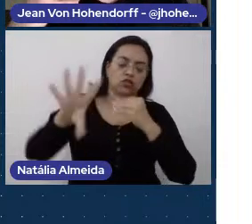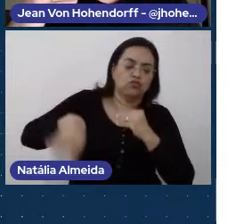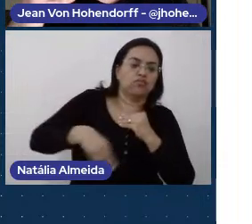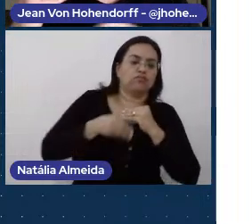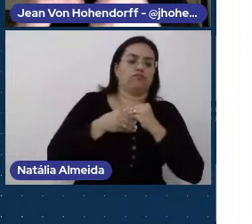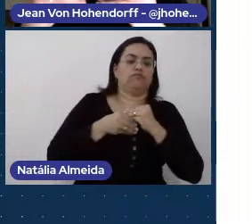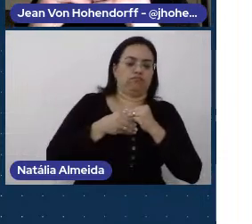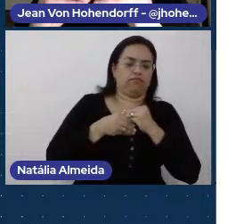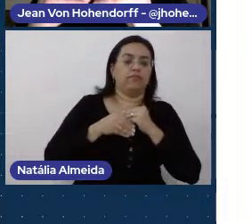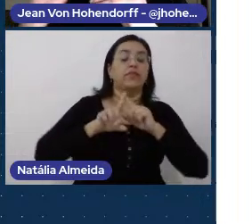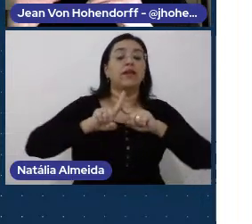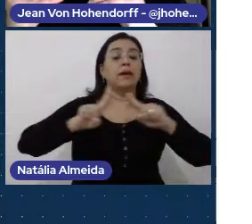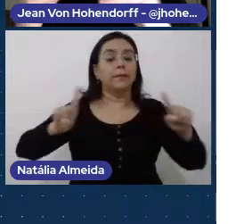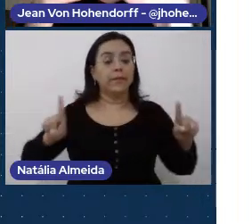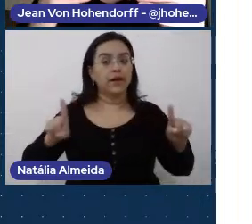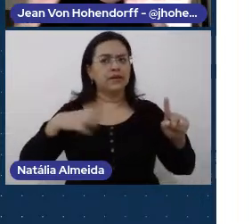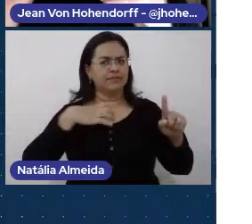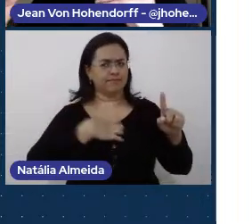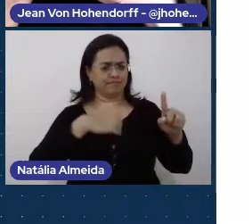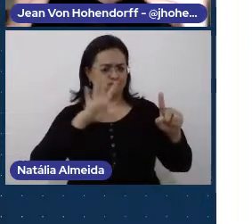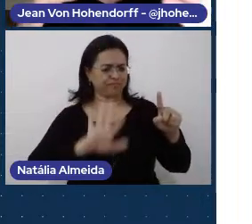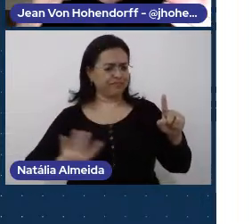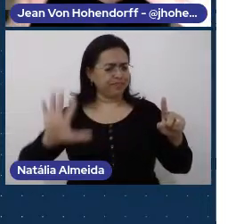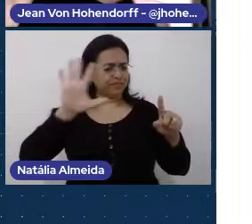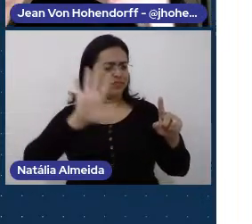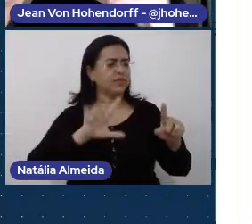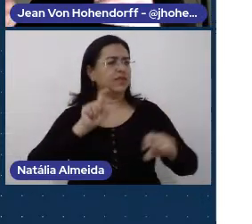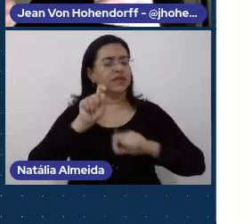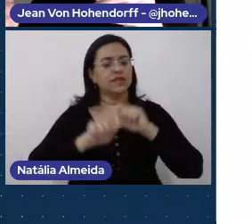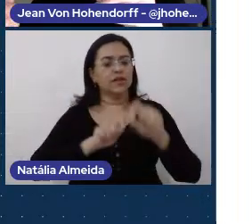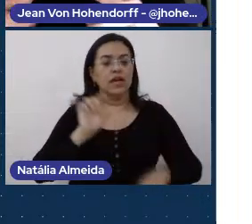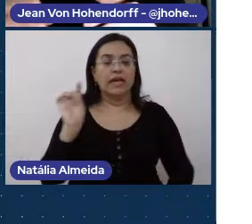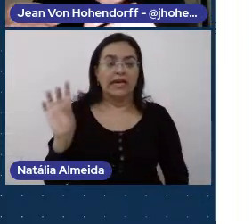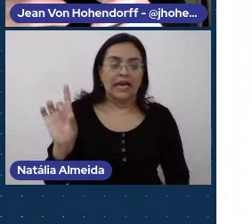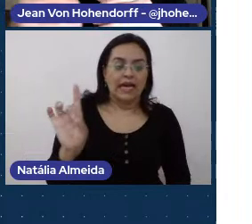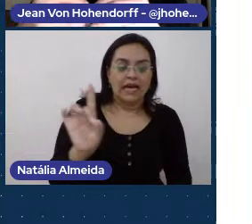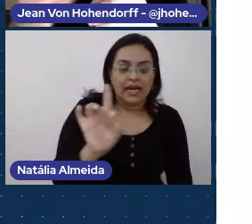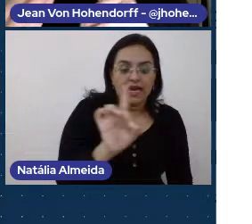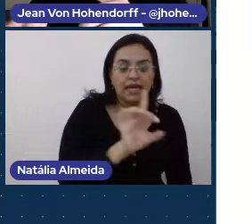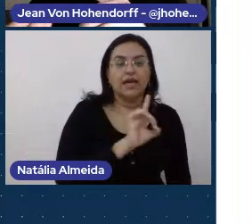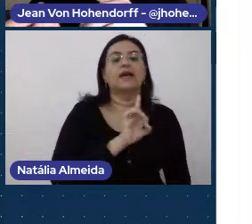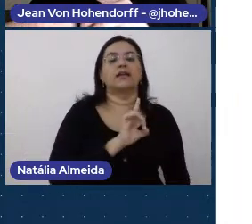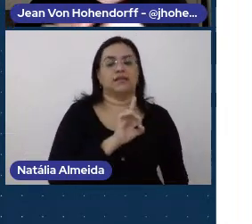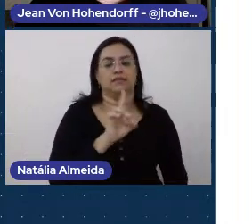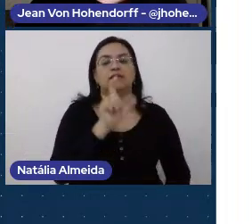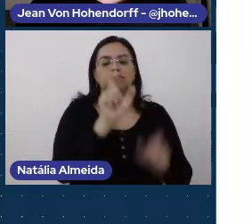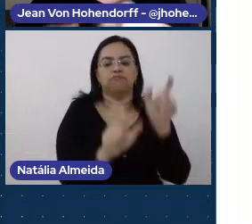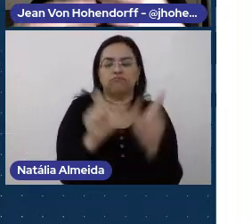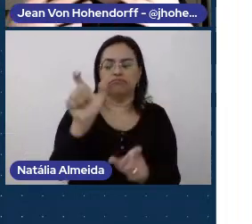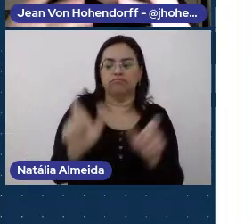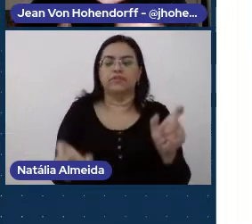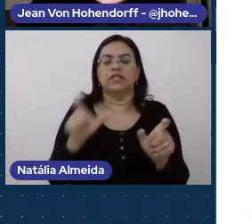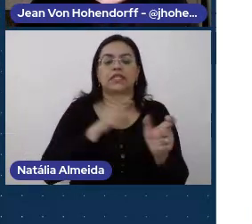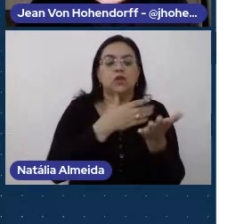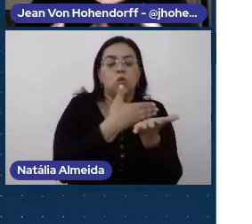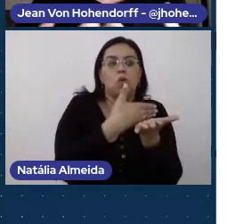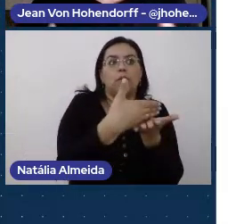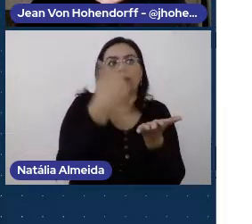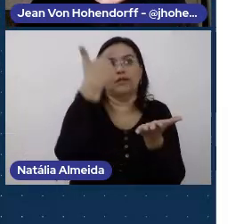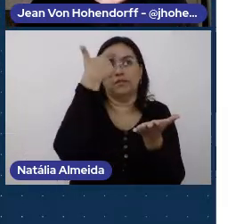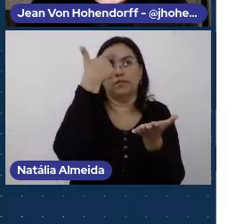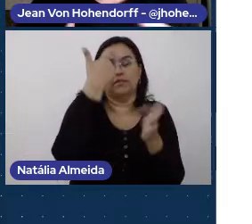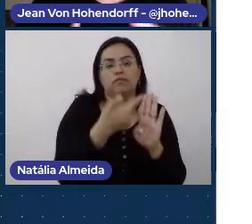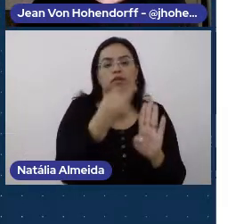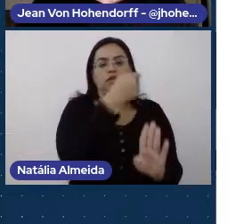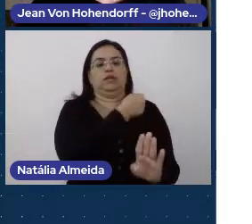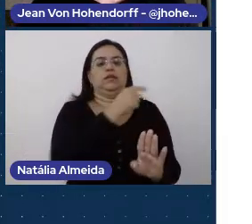um paradigma, para a gente entender de que paradigma cada pesquisador ou pesquisadora parte, a gente precisa entender de